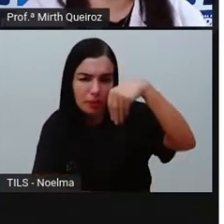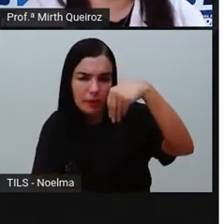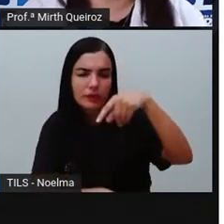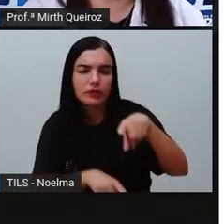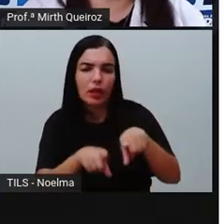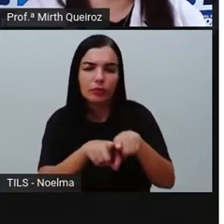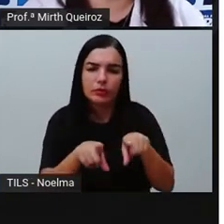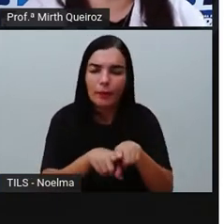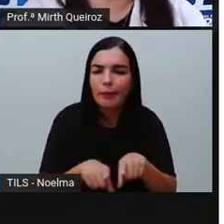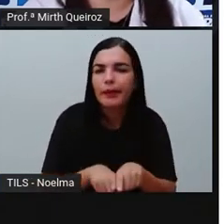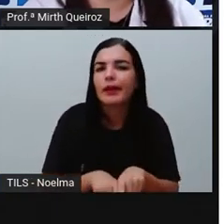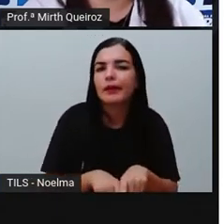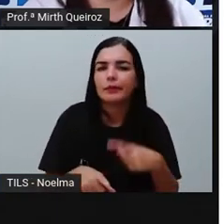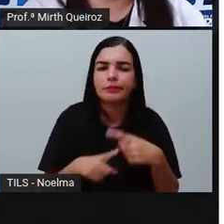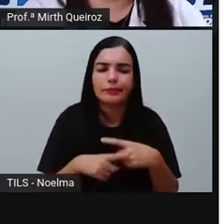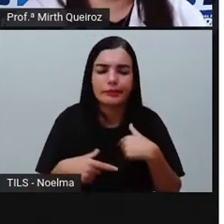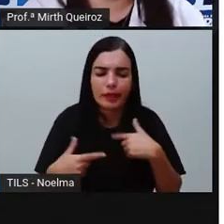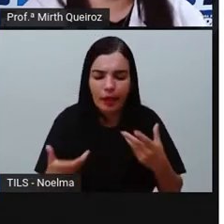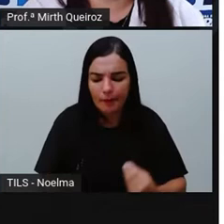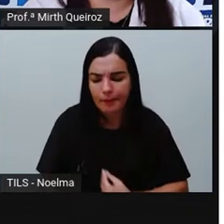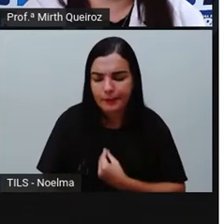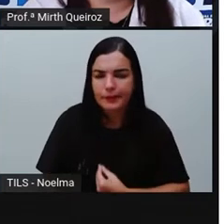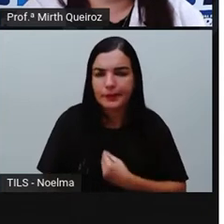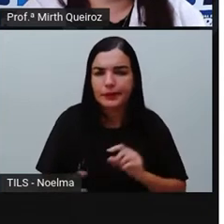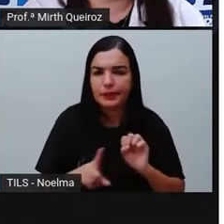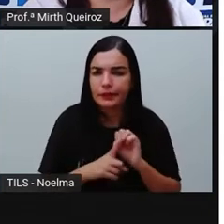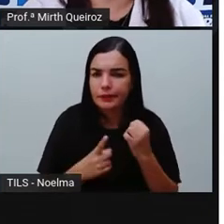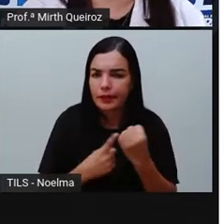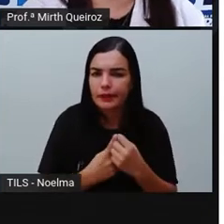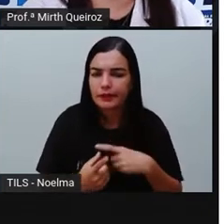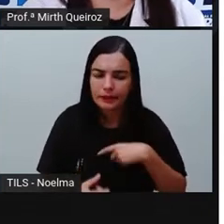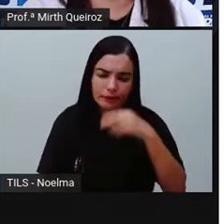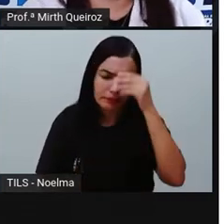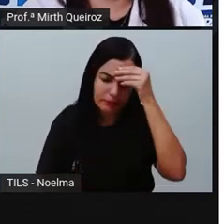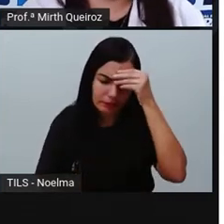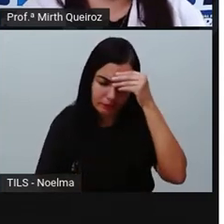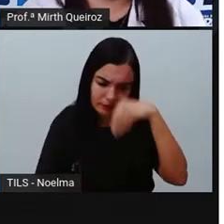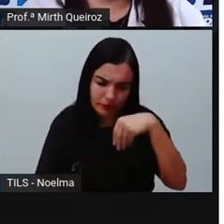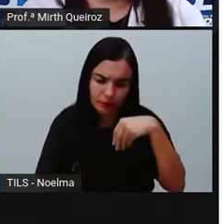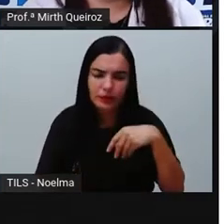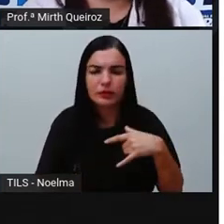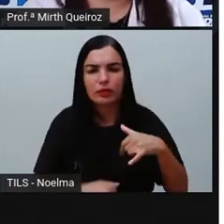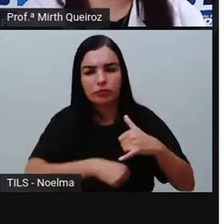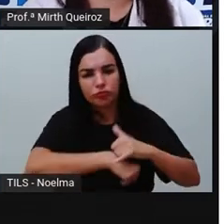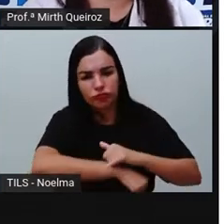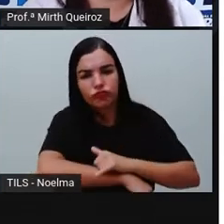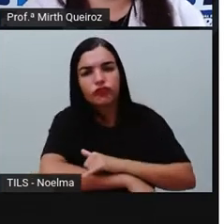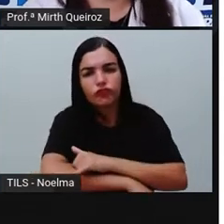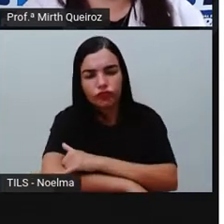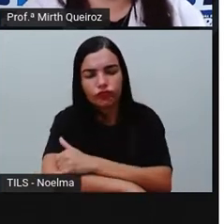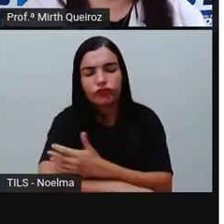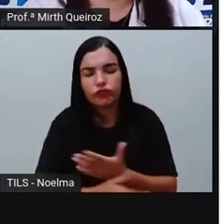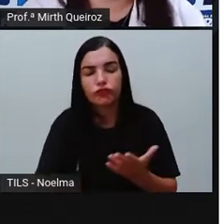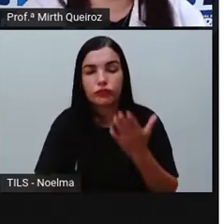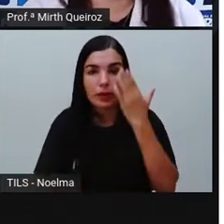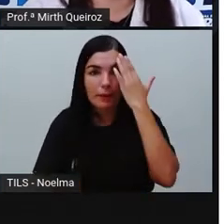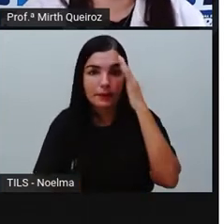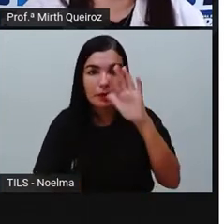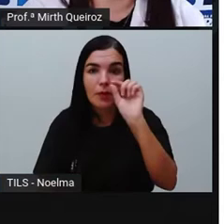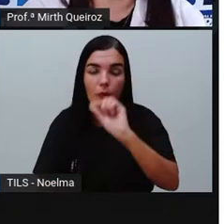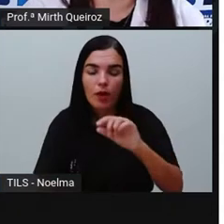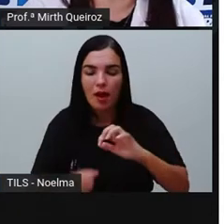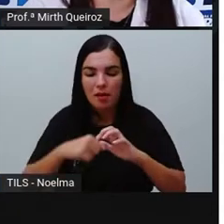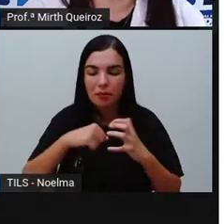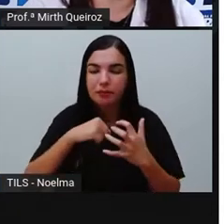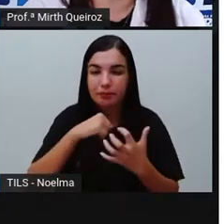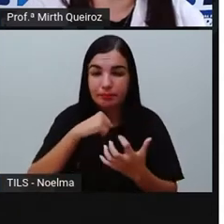que, infelizmente, está muito presente na nossa sociedade, né? A obesidade, principalmente durante esse período de